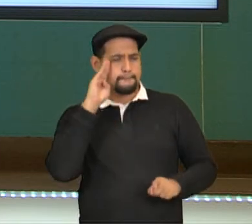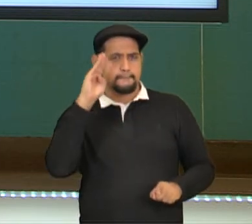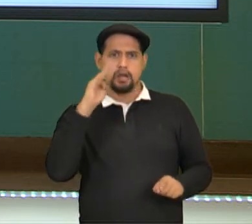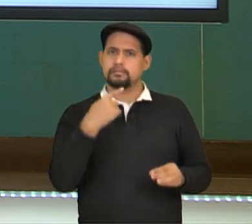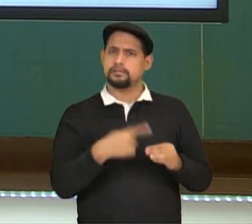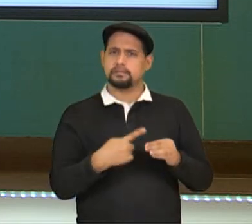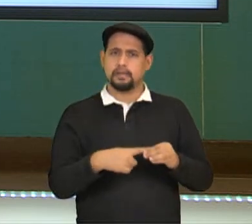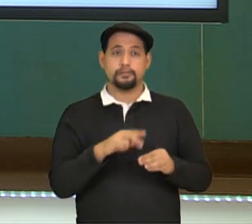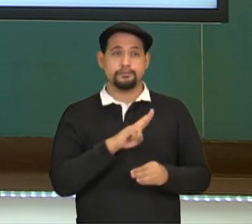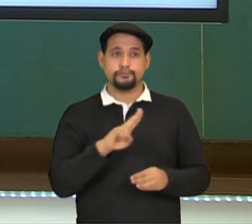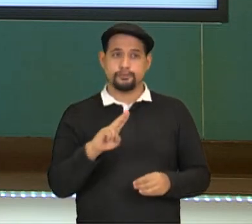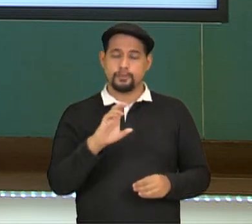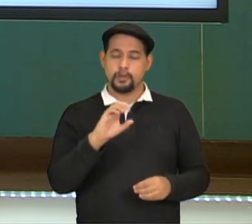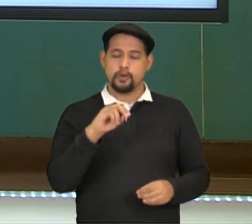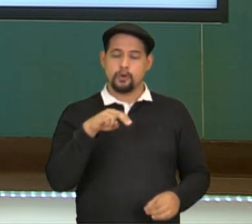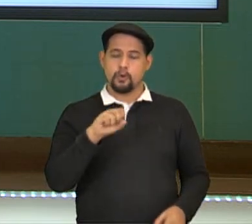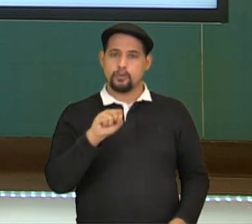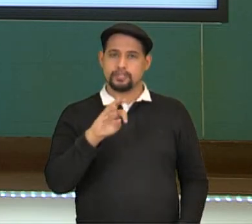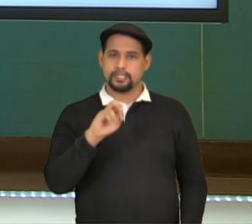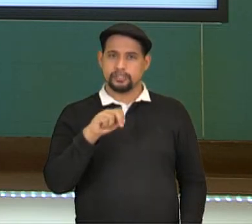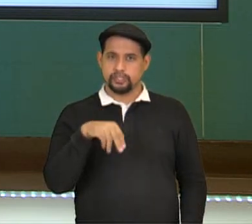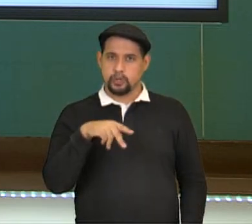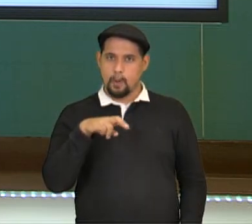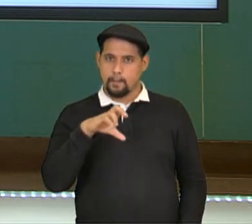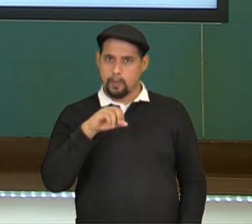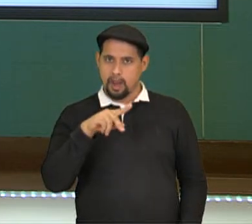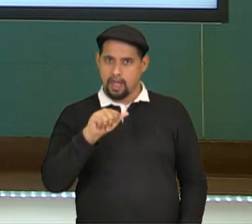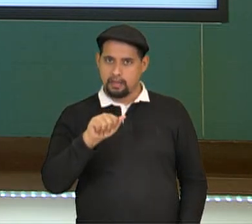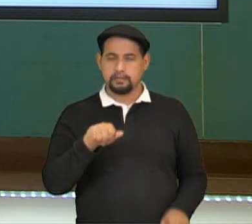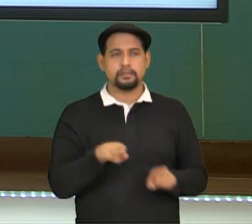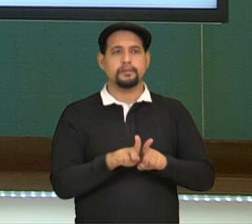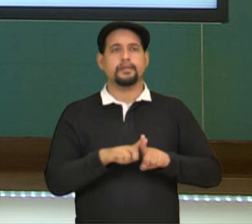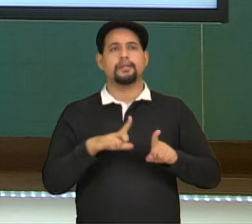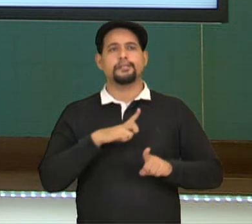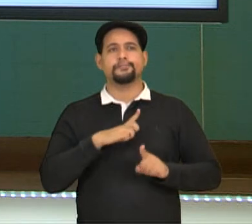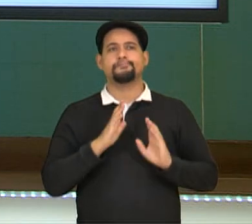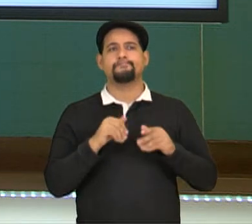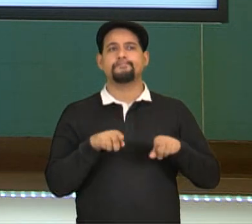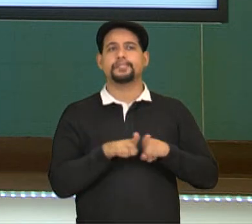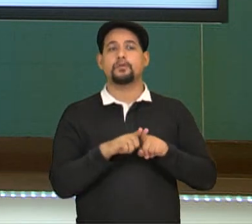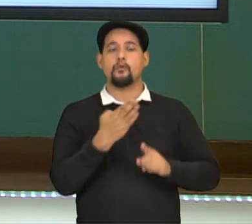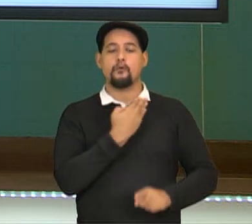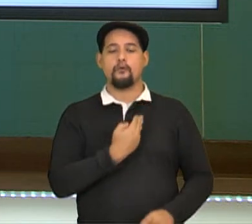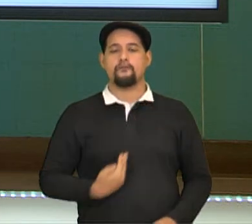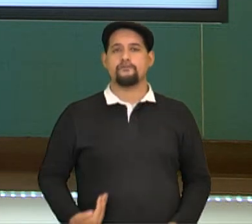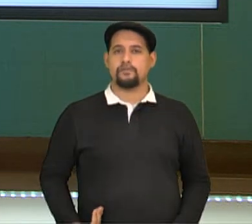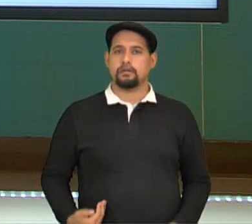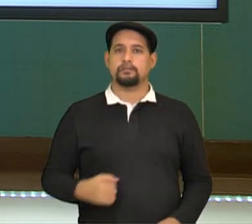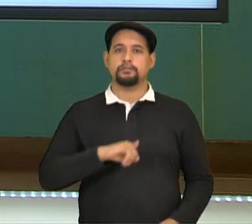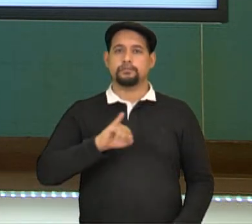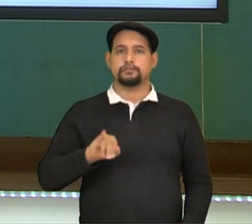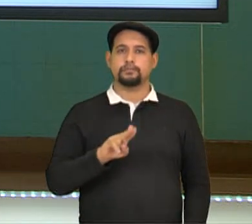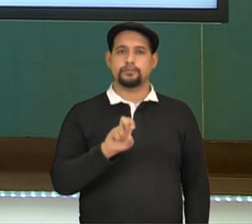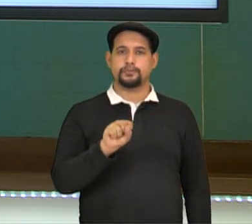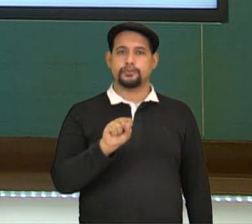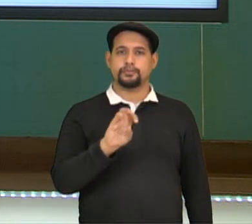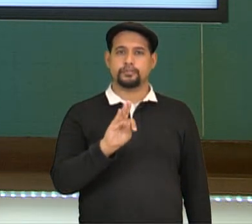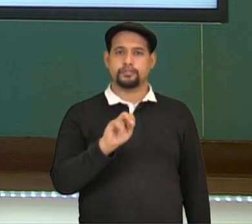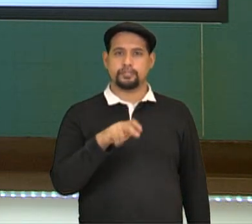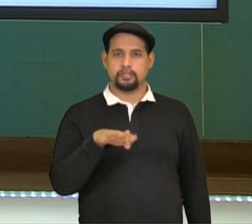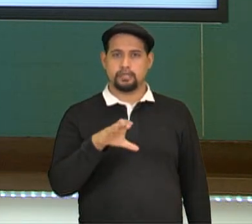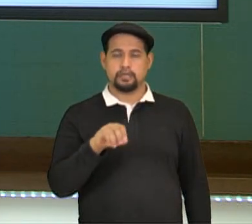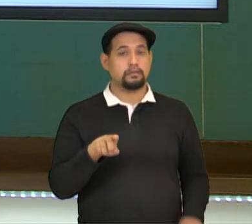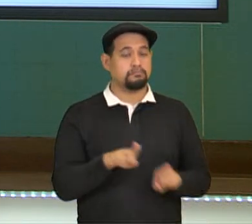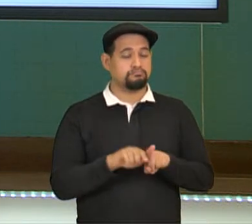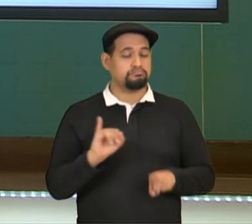ali chamada de Porta do Oriente, muito importante ali naquele estreito. E o governo de Justiniano e sua importância